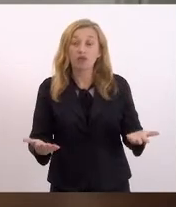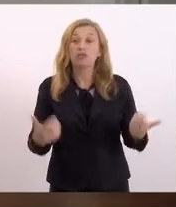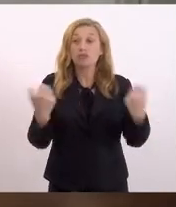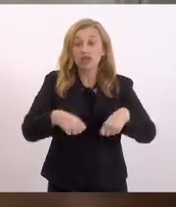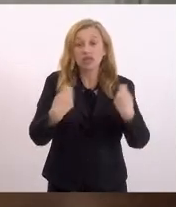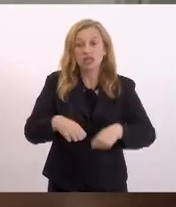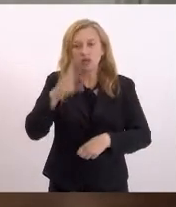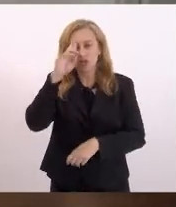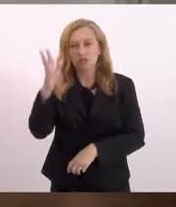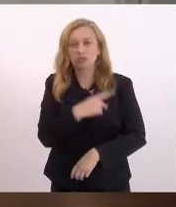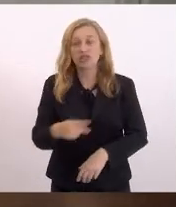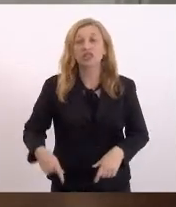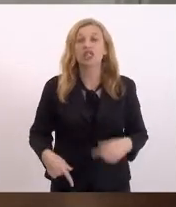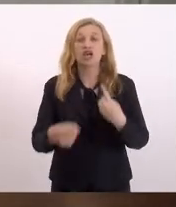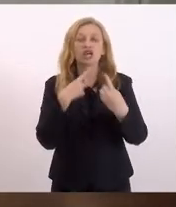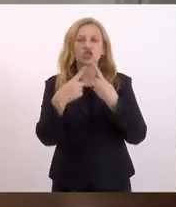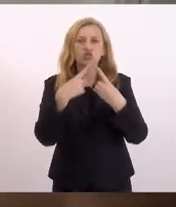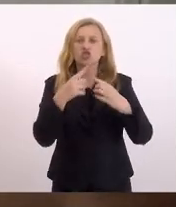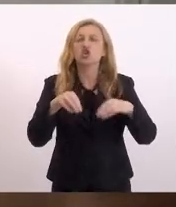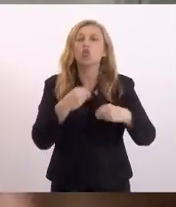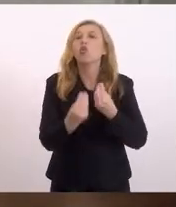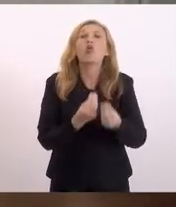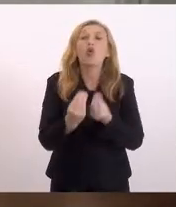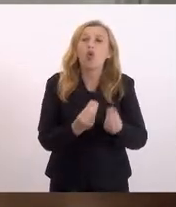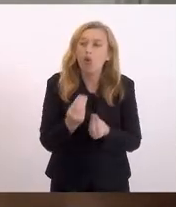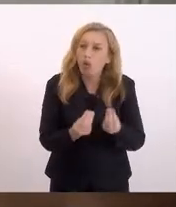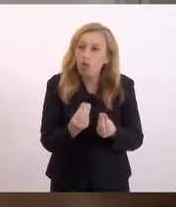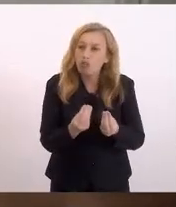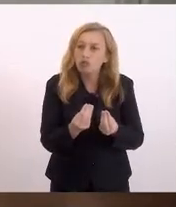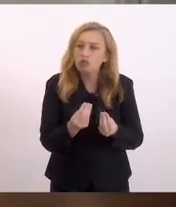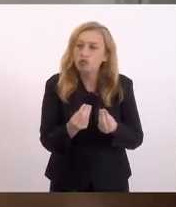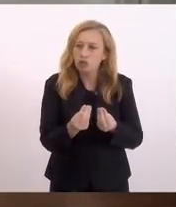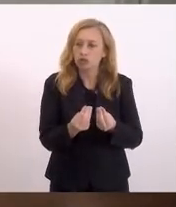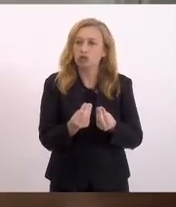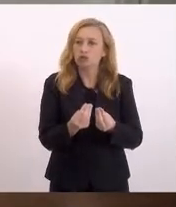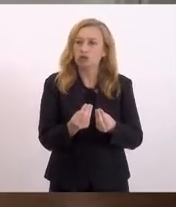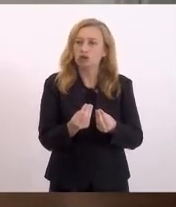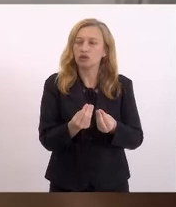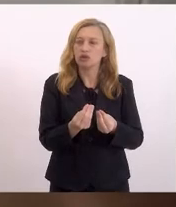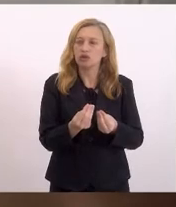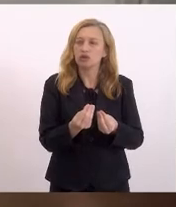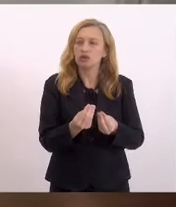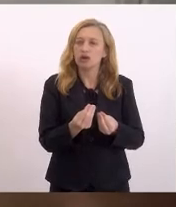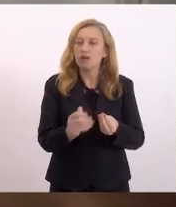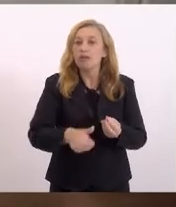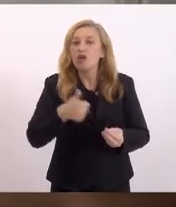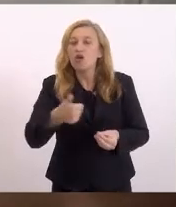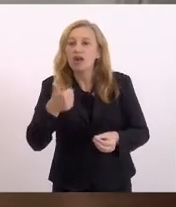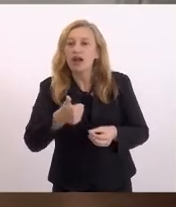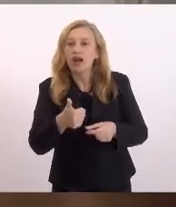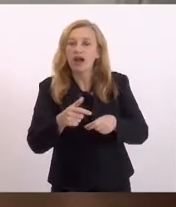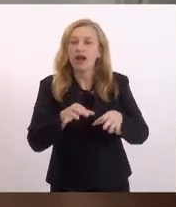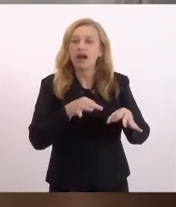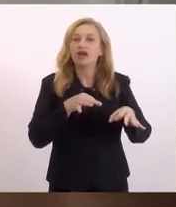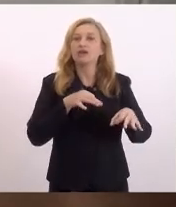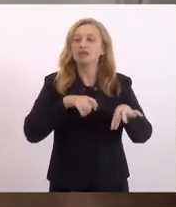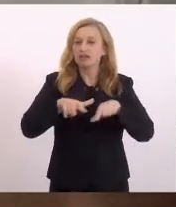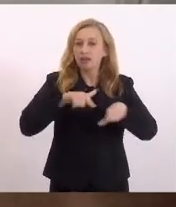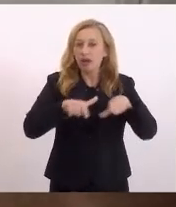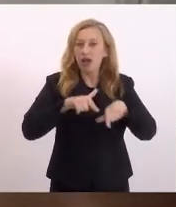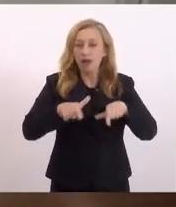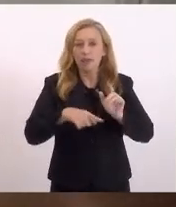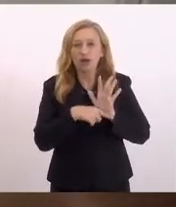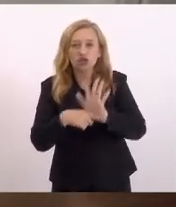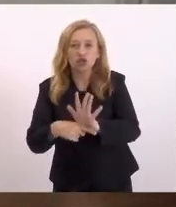agora, presidente, é debater como que a gente bota isso para trás e comece a trabalhar para a sociedade